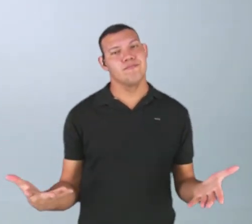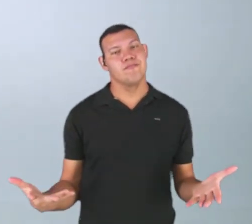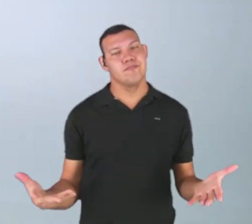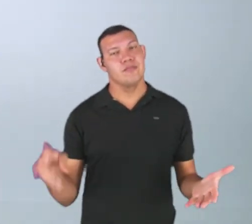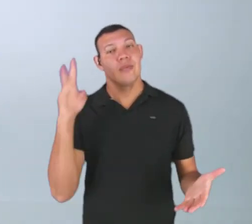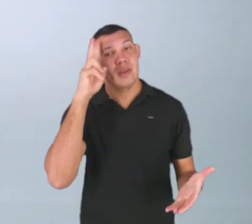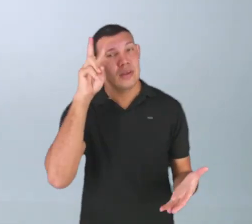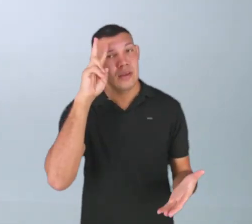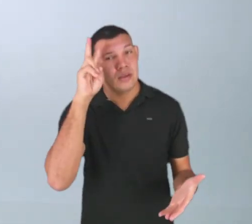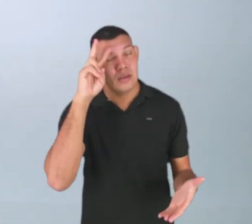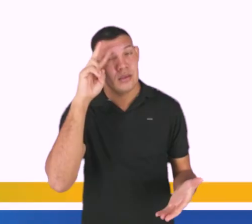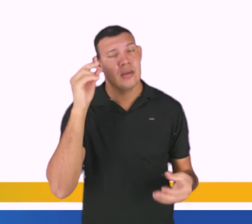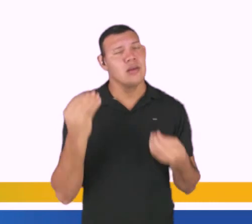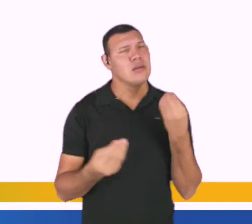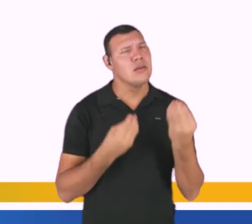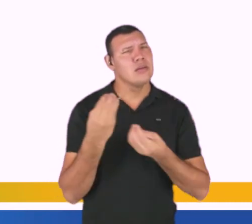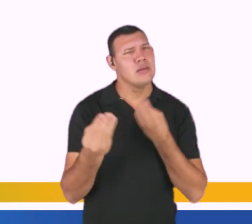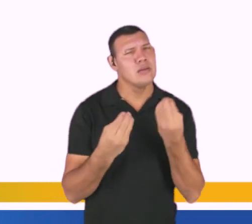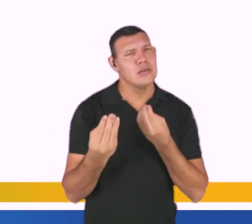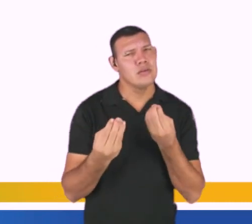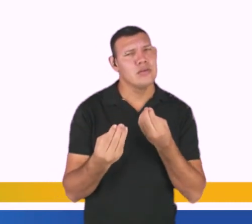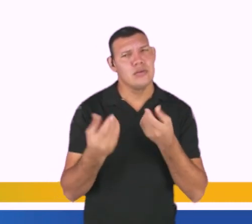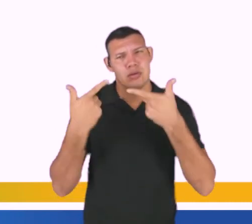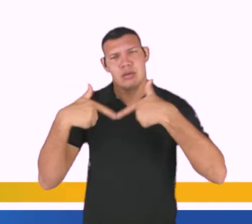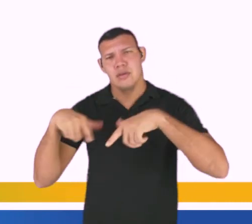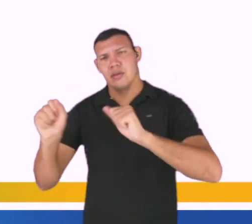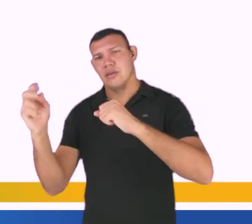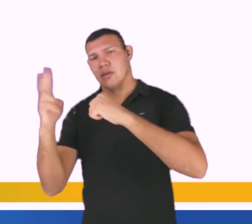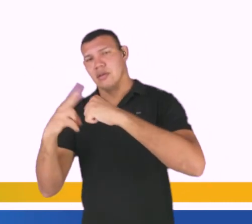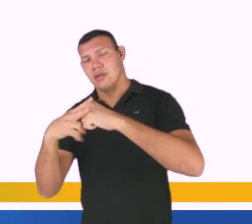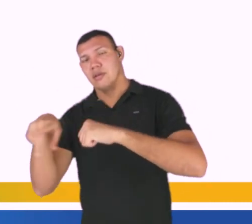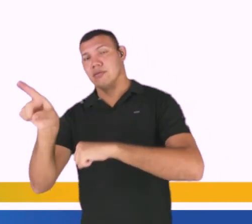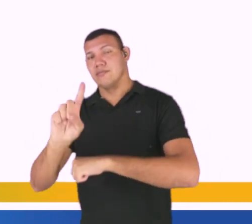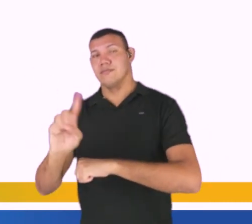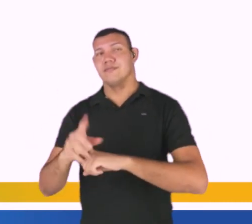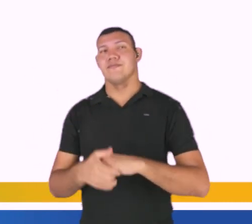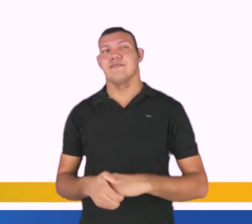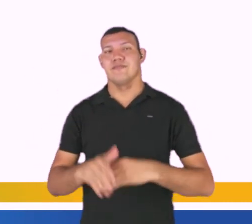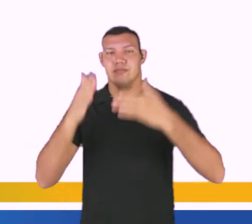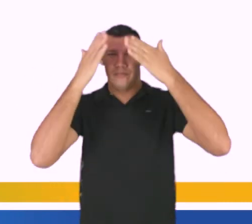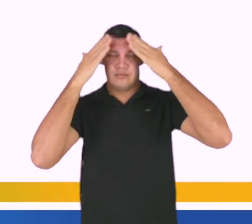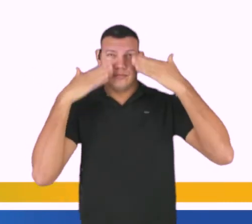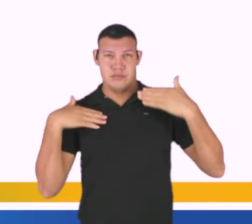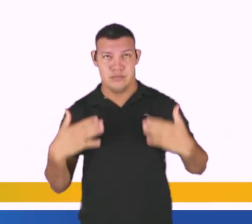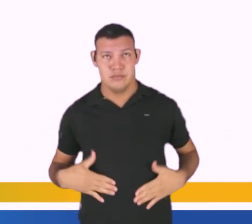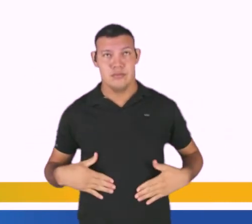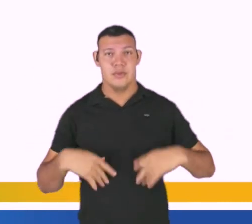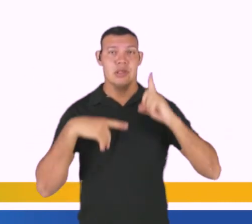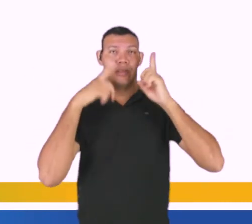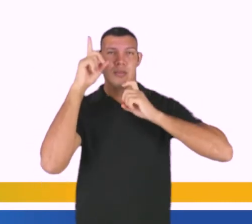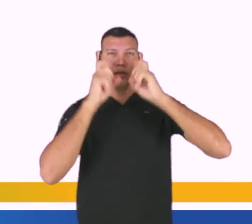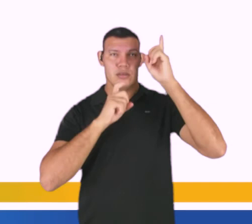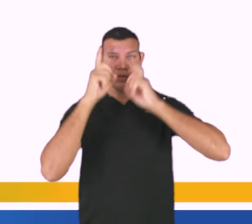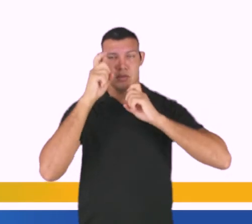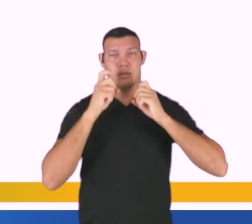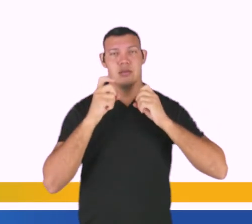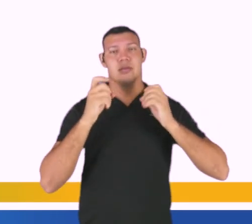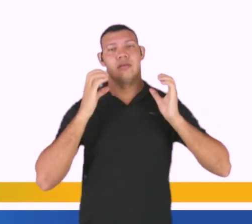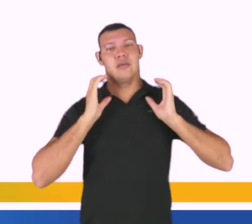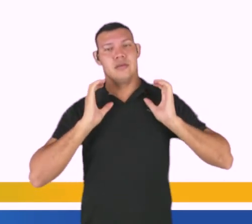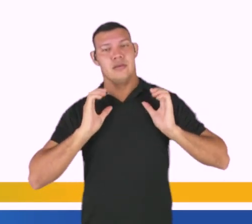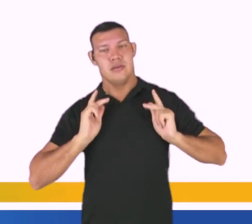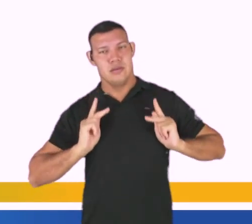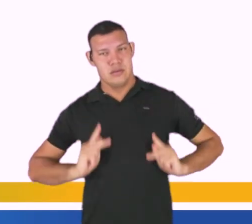esquecer, normalmente se dá como a linguagem não verbal? Linguagem corporal, expressões faciais,